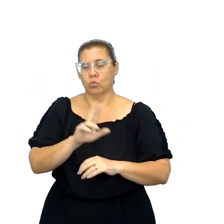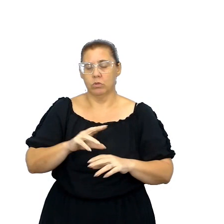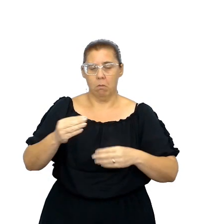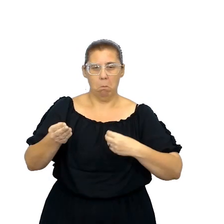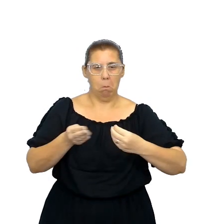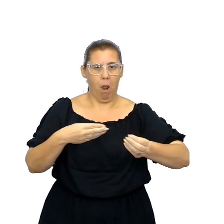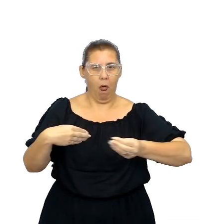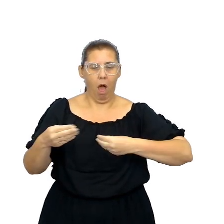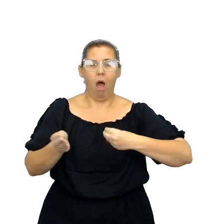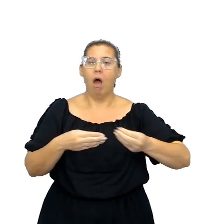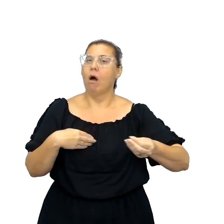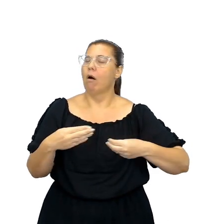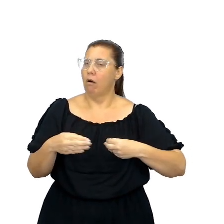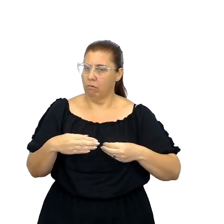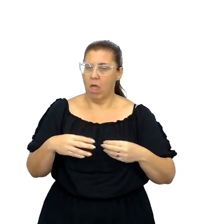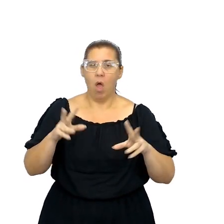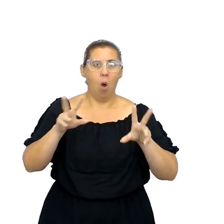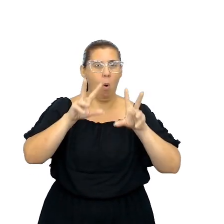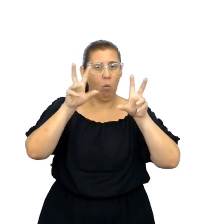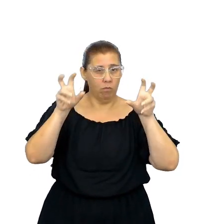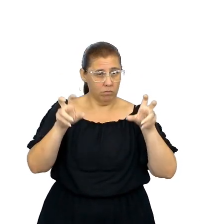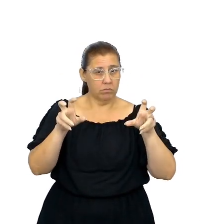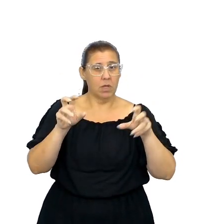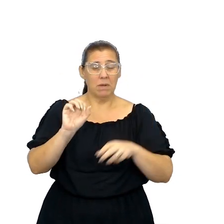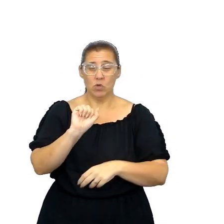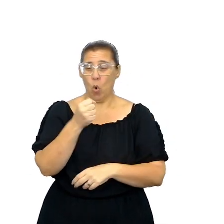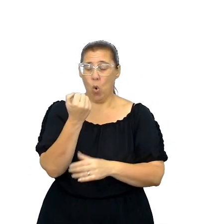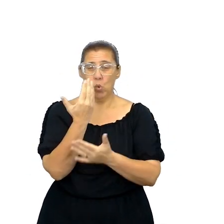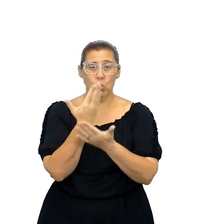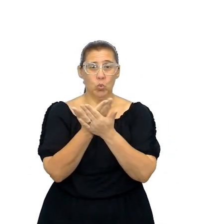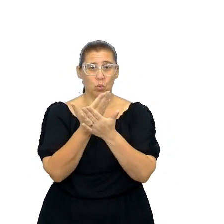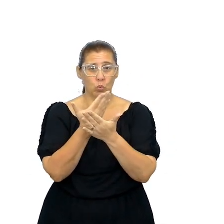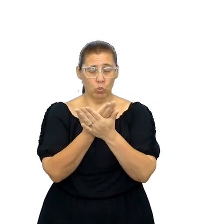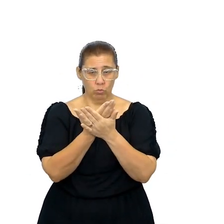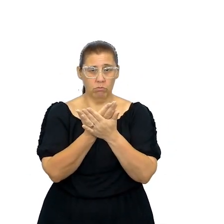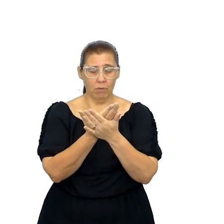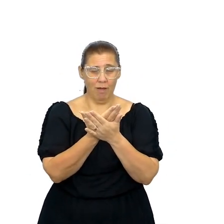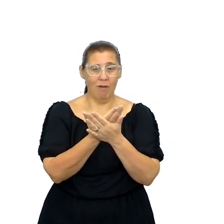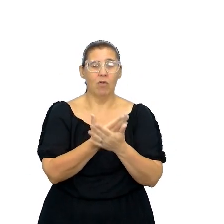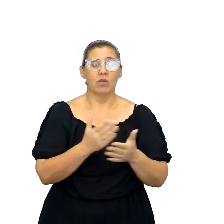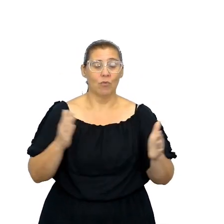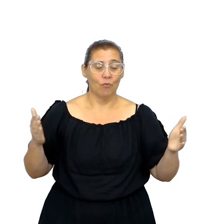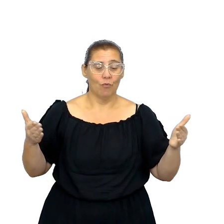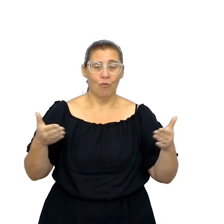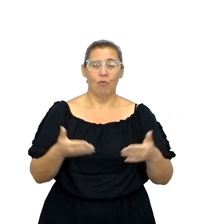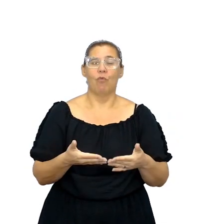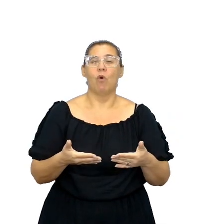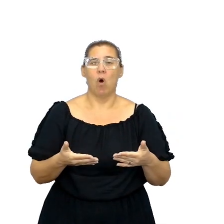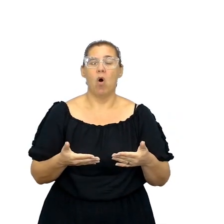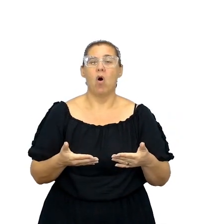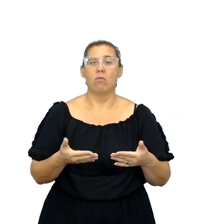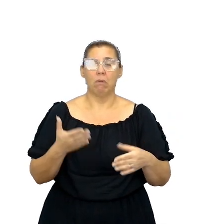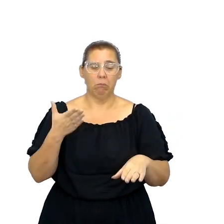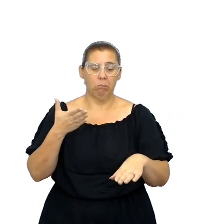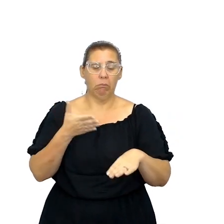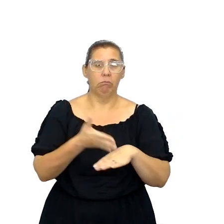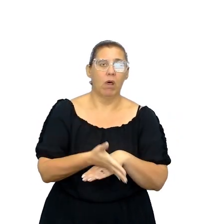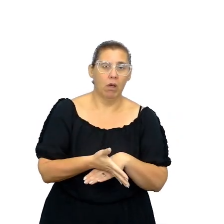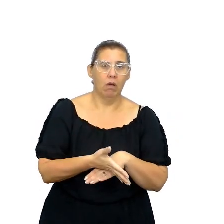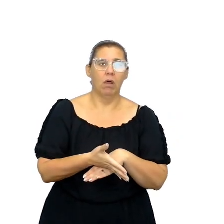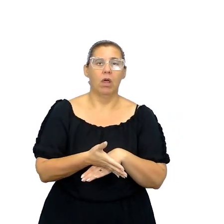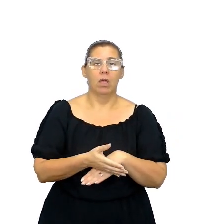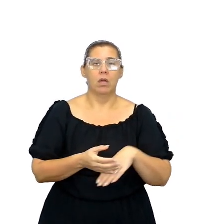que é o tema que envolve todo esse conjunto de 8 aulas, tendo ali como foco as intervenções por meio